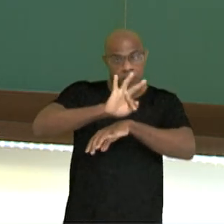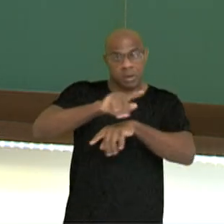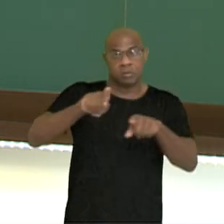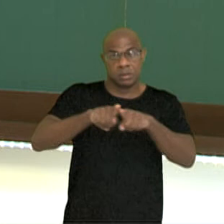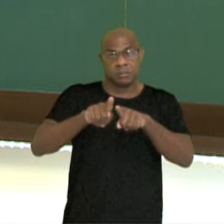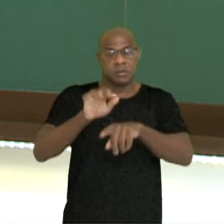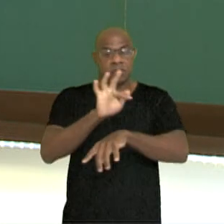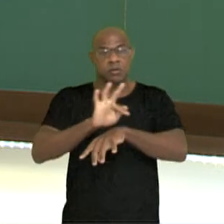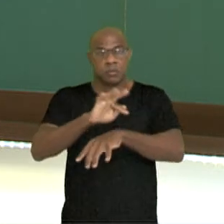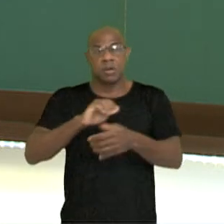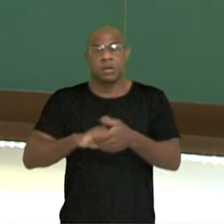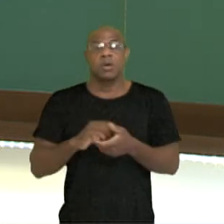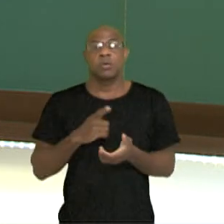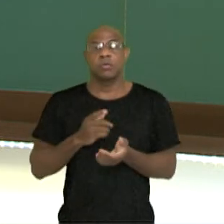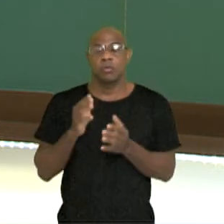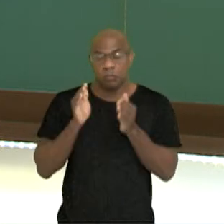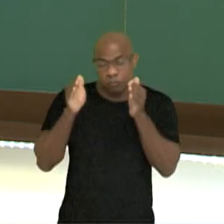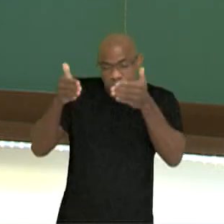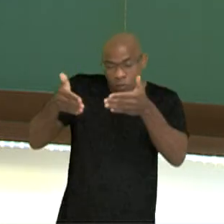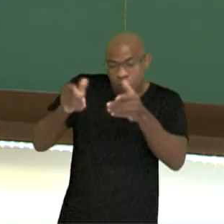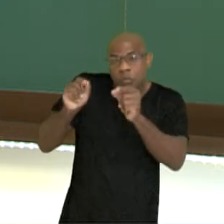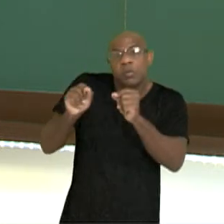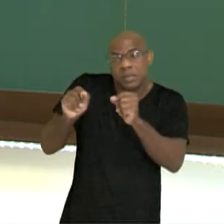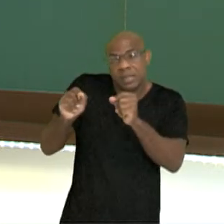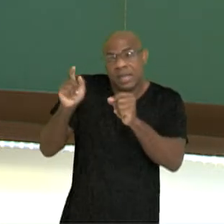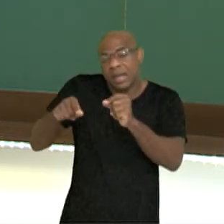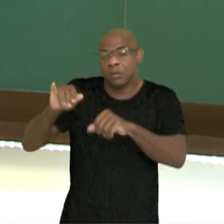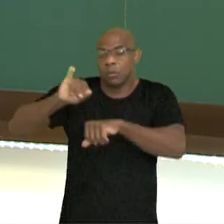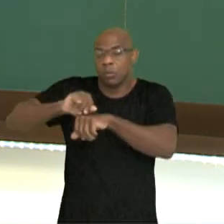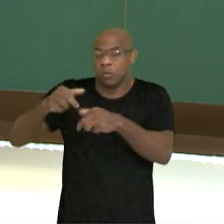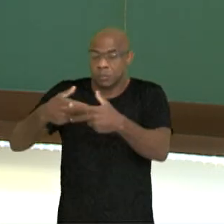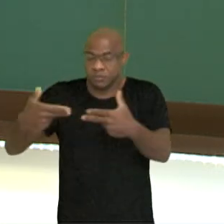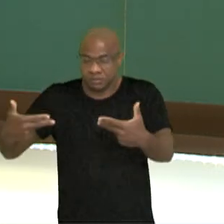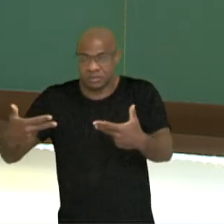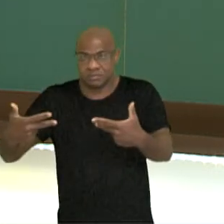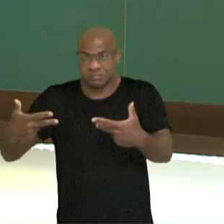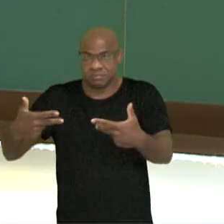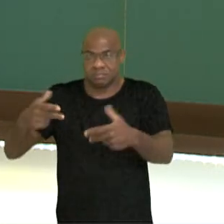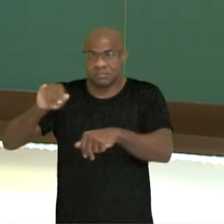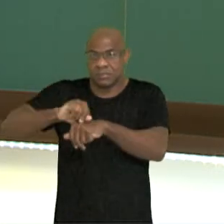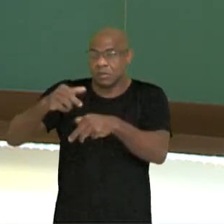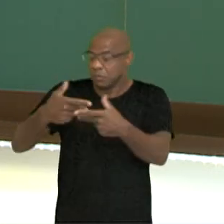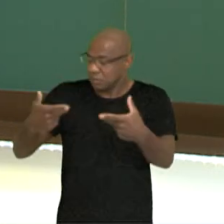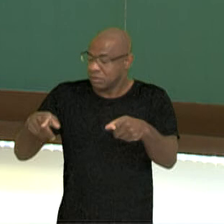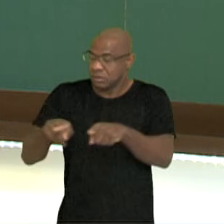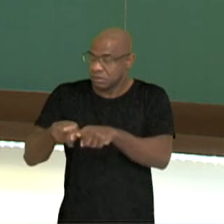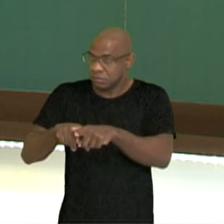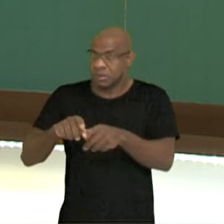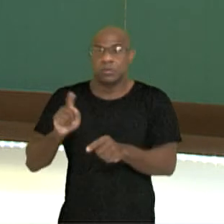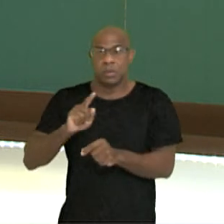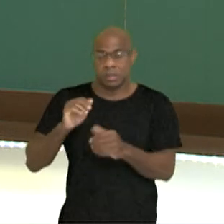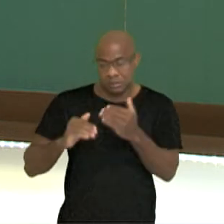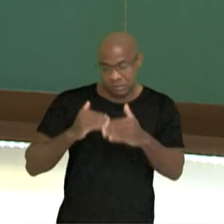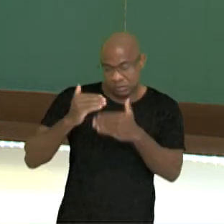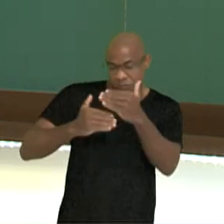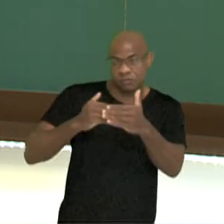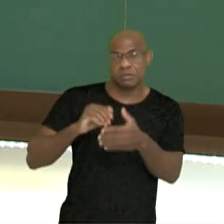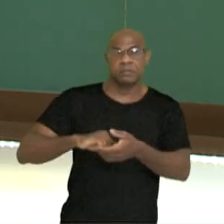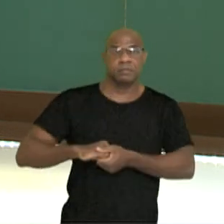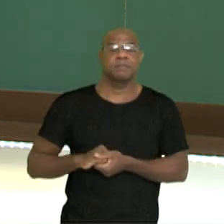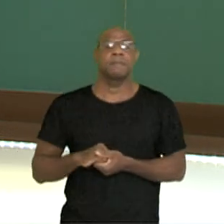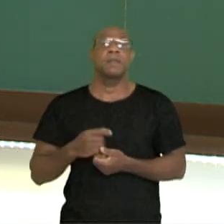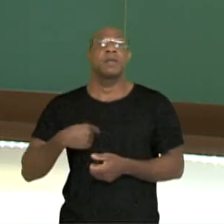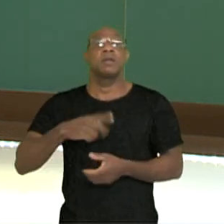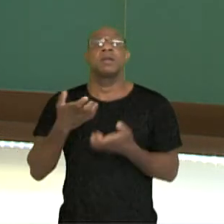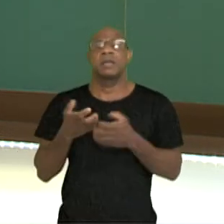é o objeto, é a ação e não quem a desenvolveu, né? E por uma série de razões aí que a gente já utiliza, ou porque a gente quer